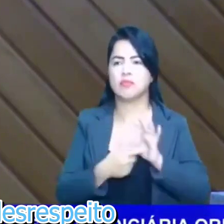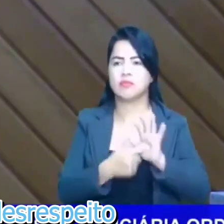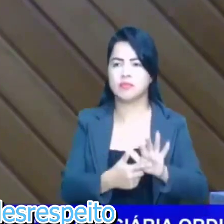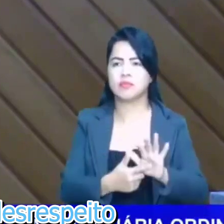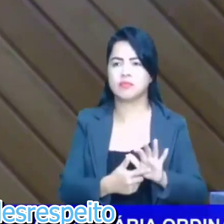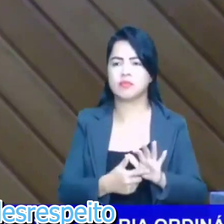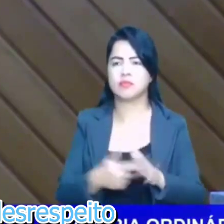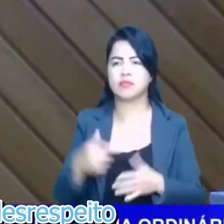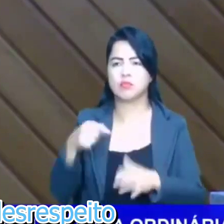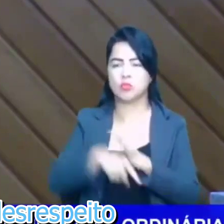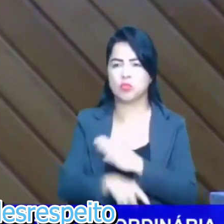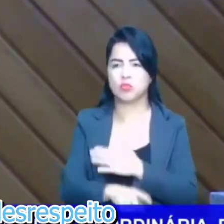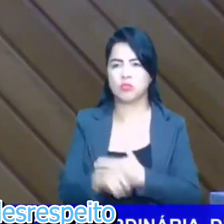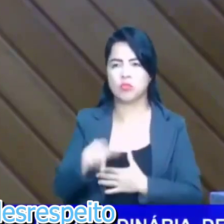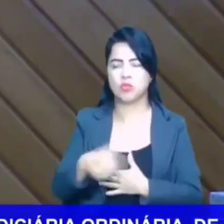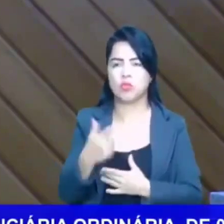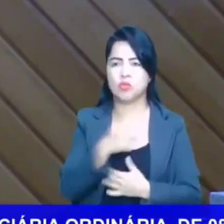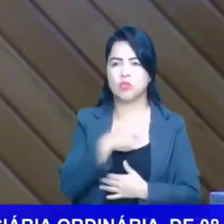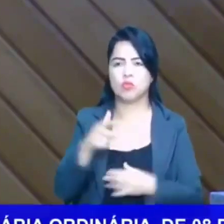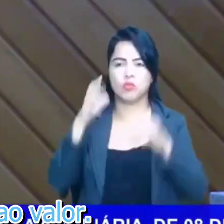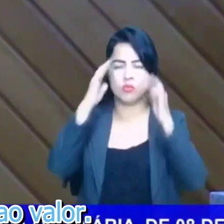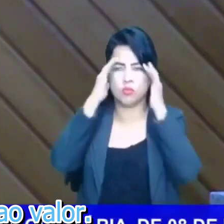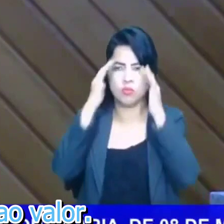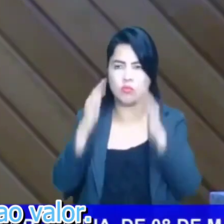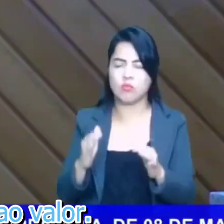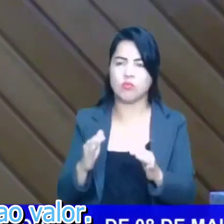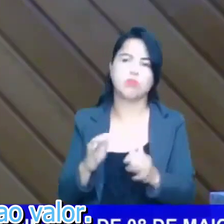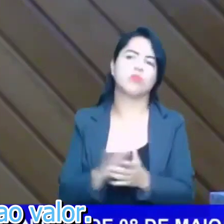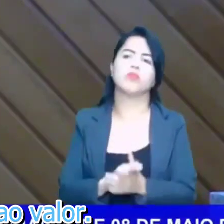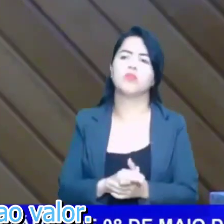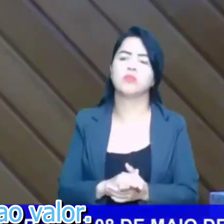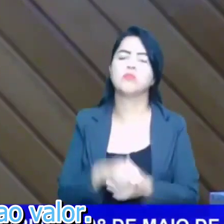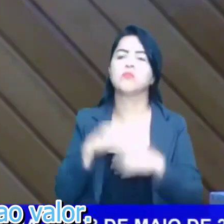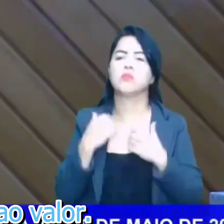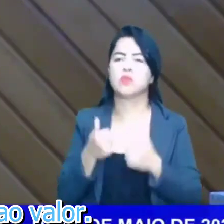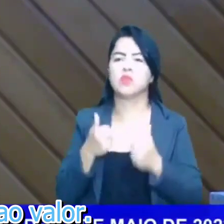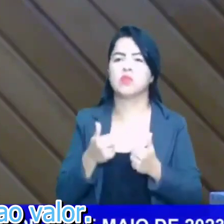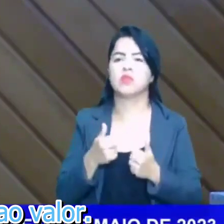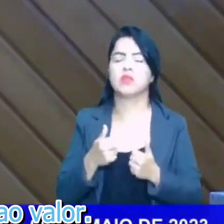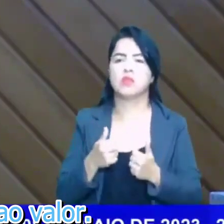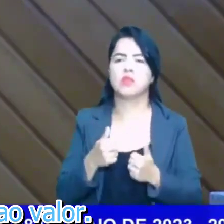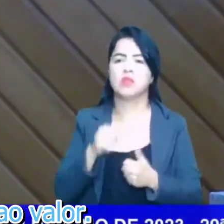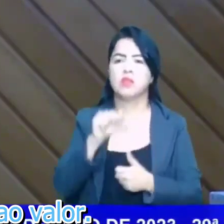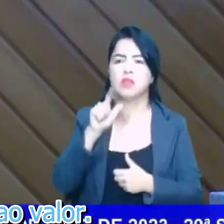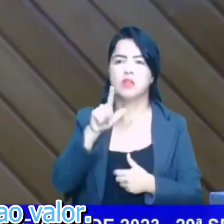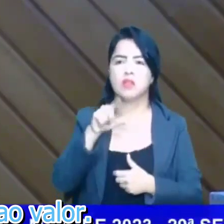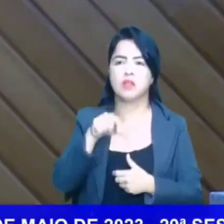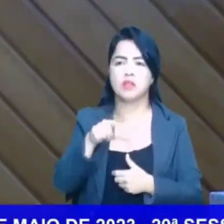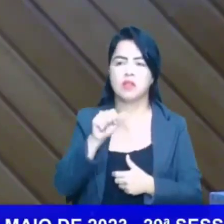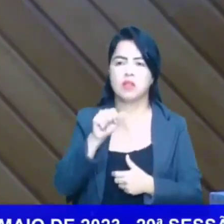a gravidade que é o desrespeito, como diz muito bem o ministro Alexandre de Moraes,